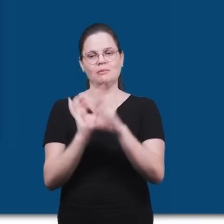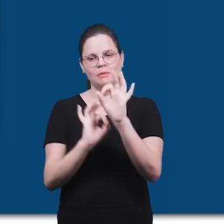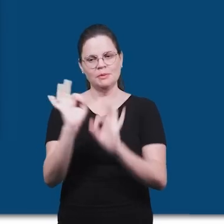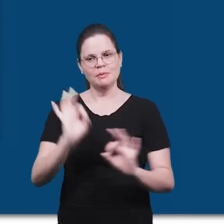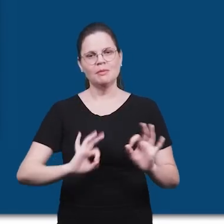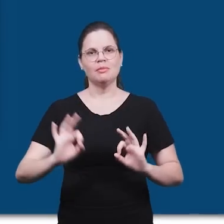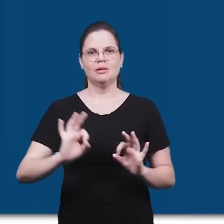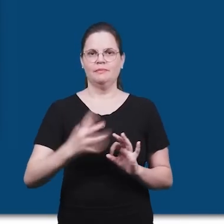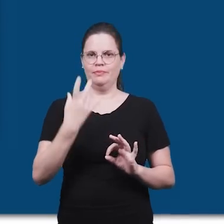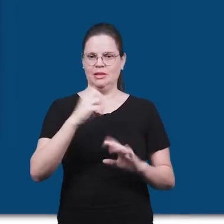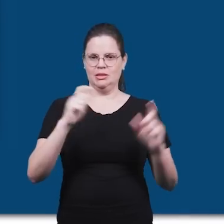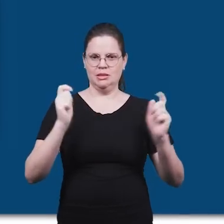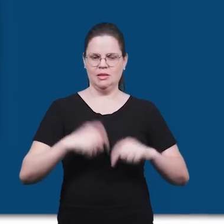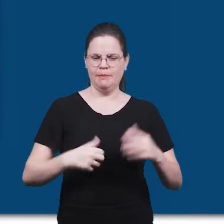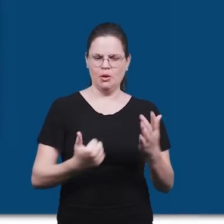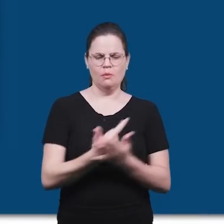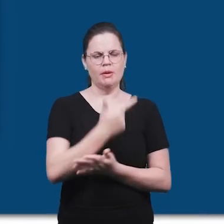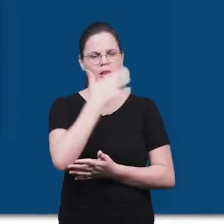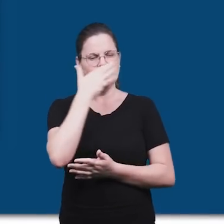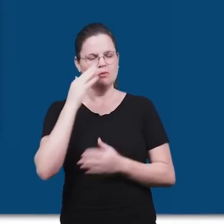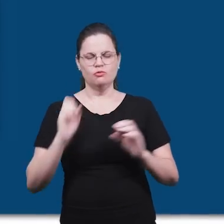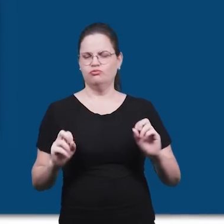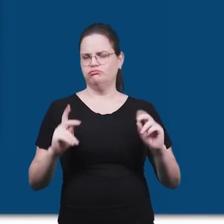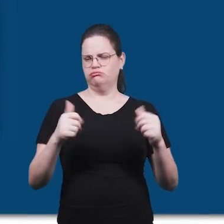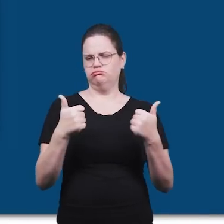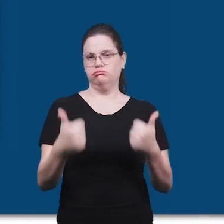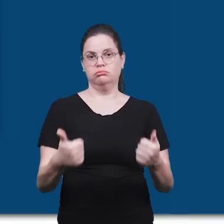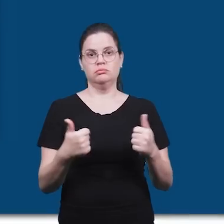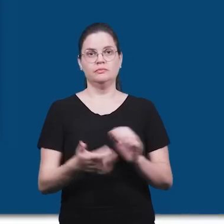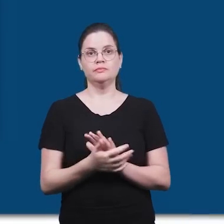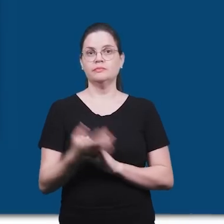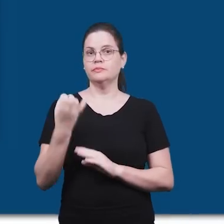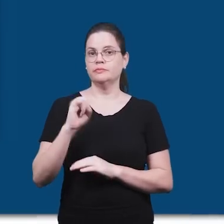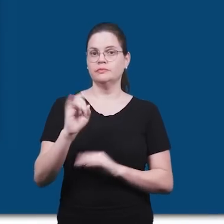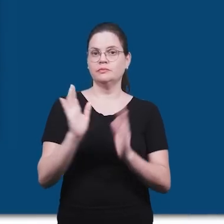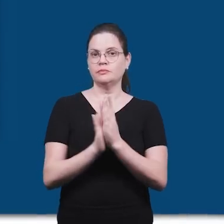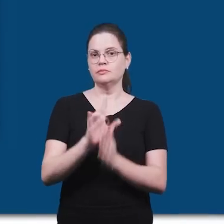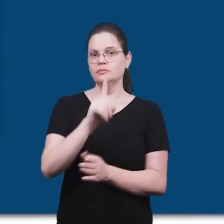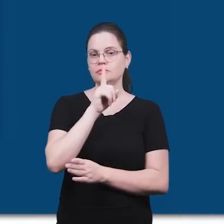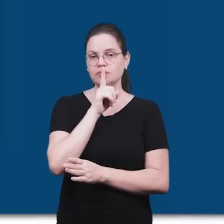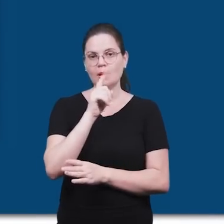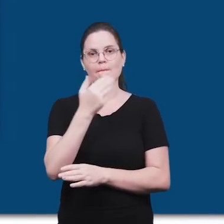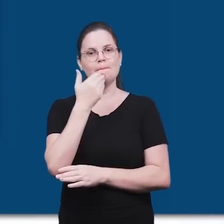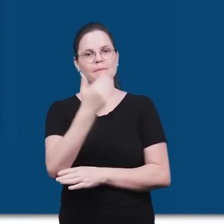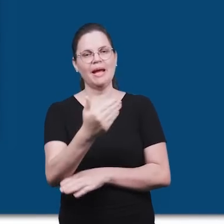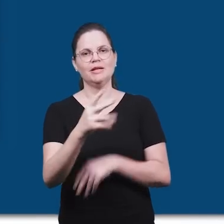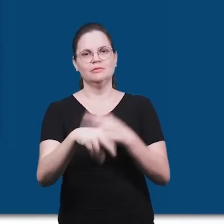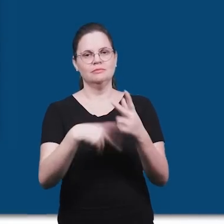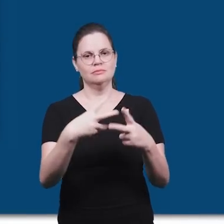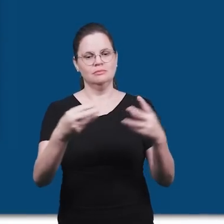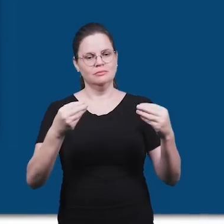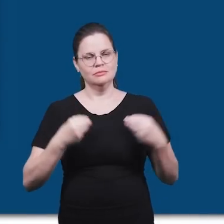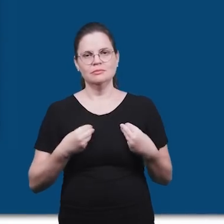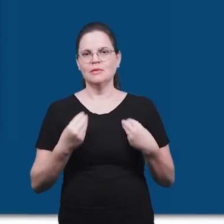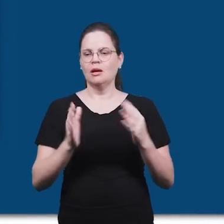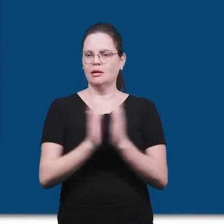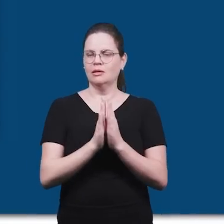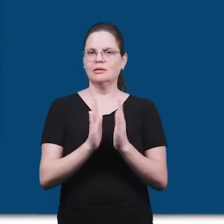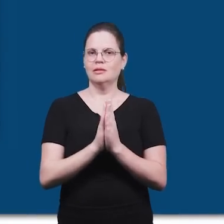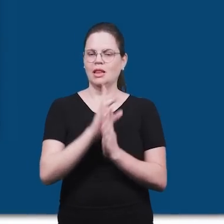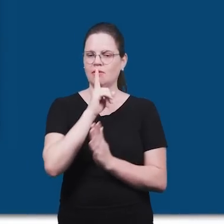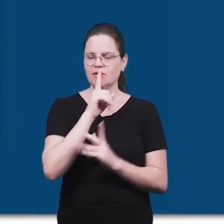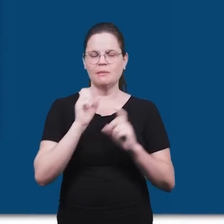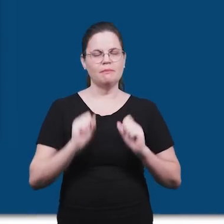brincarem juntos. Se puder comprar um joguinho novo, compra. Ou quando vai fazer aniversário, pede uma brincadeira